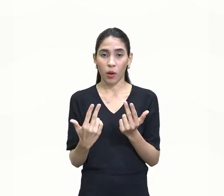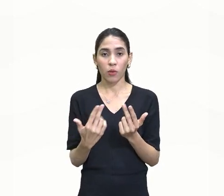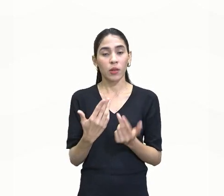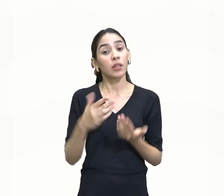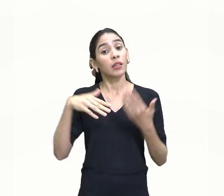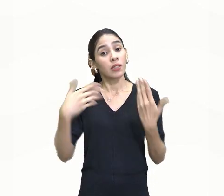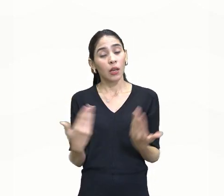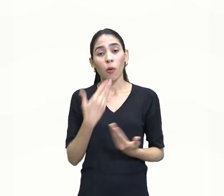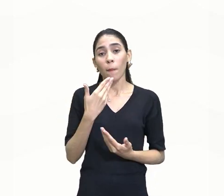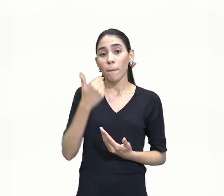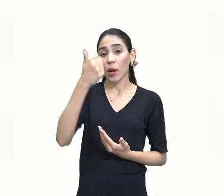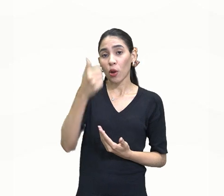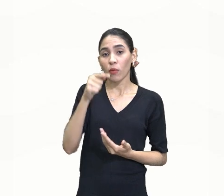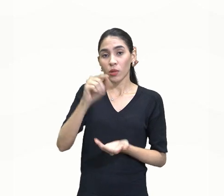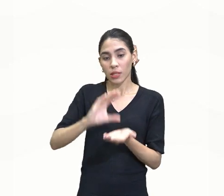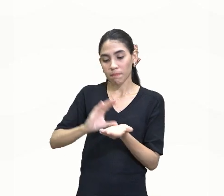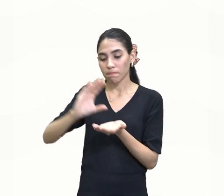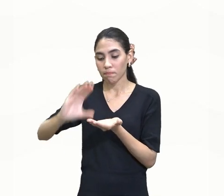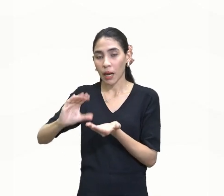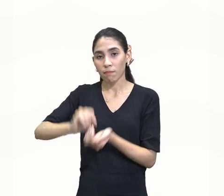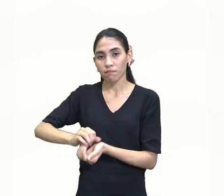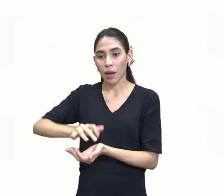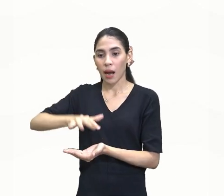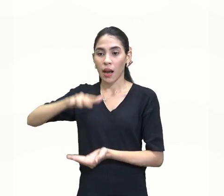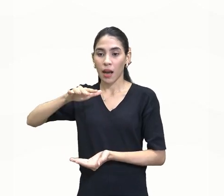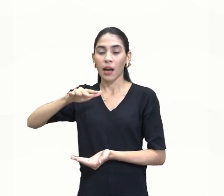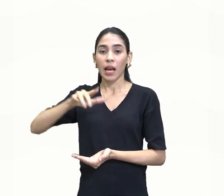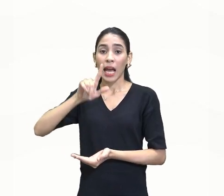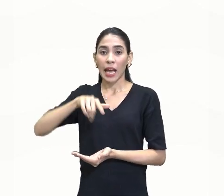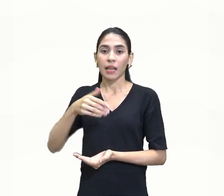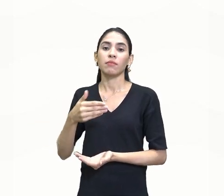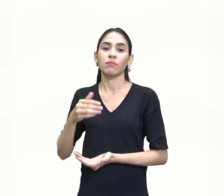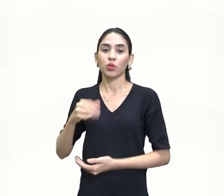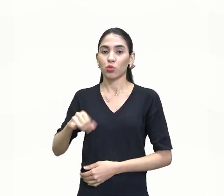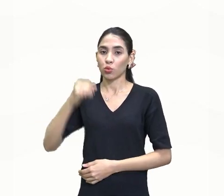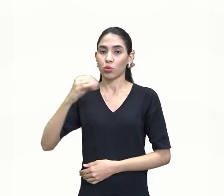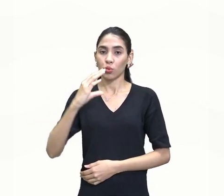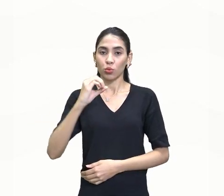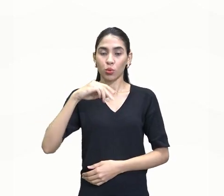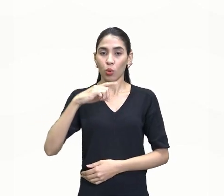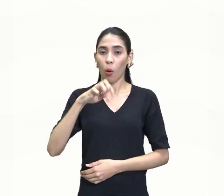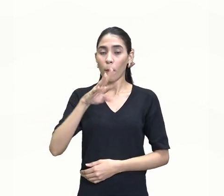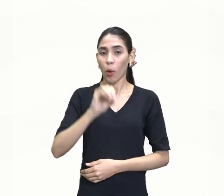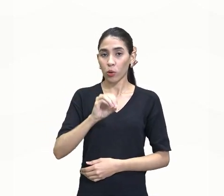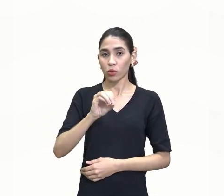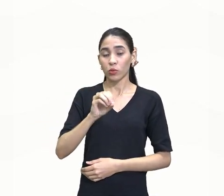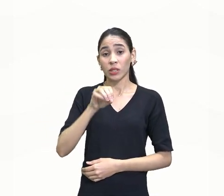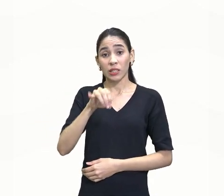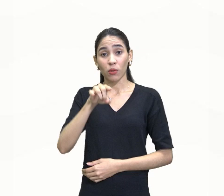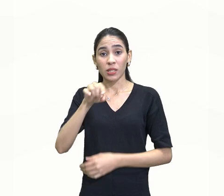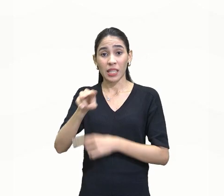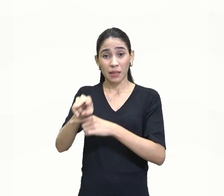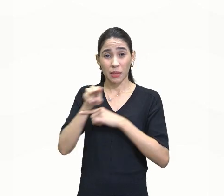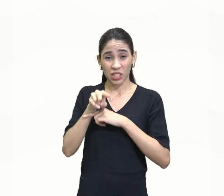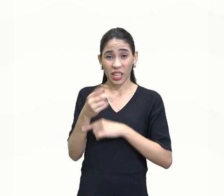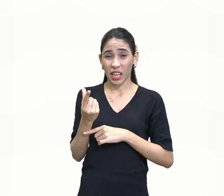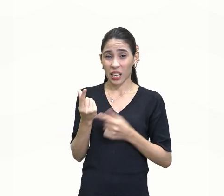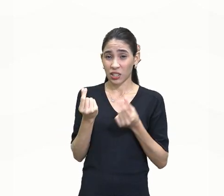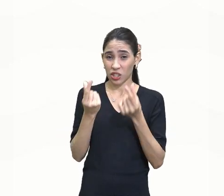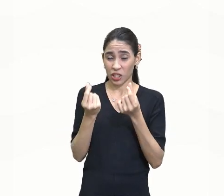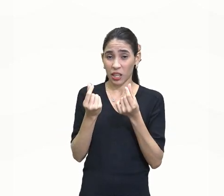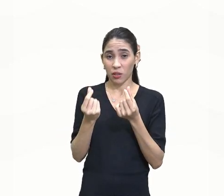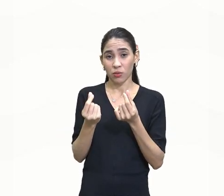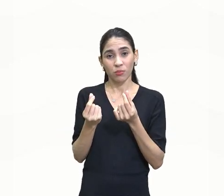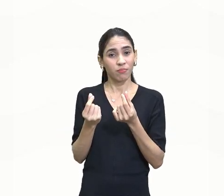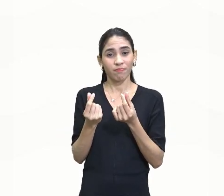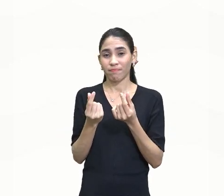compostos. E se você for fazer empréstimos, isso não vale a pena, porque isso vai gerando, lembra da imagem lá do homem catando